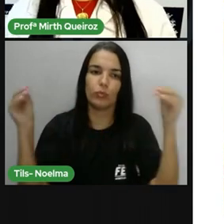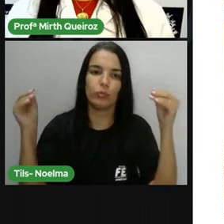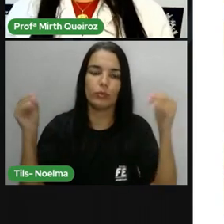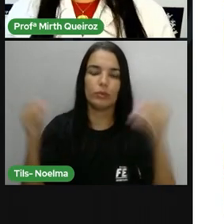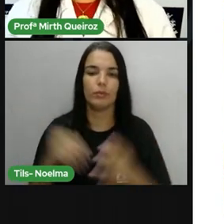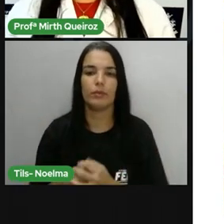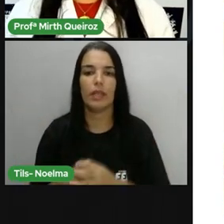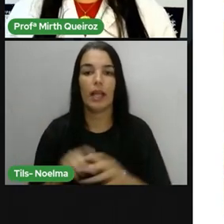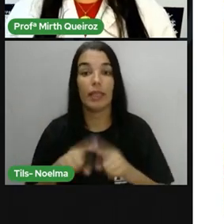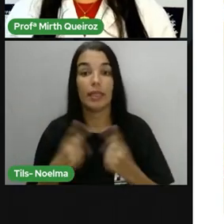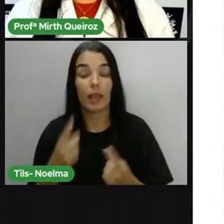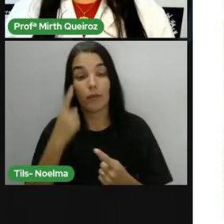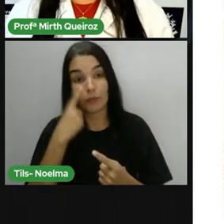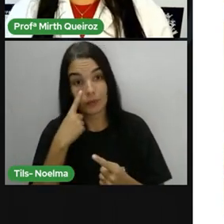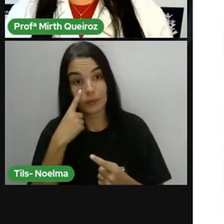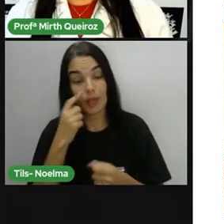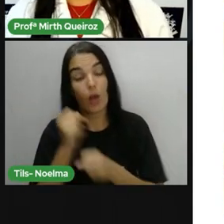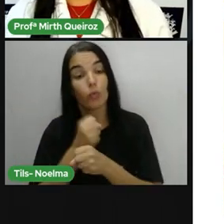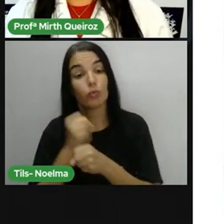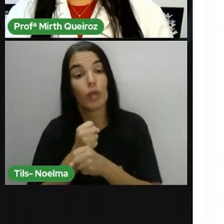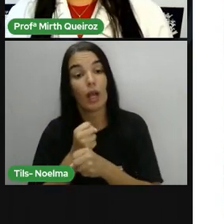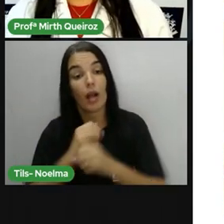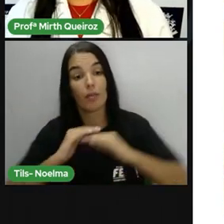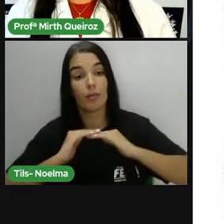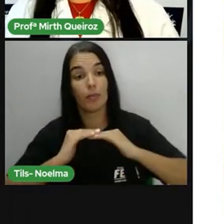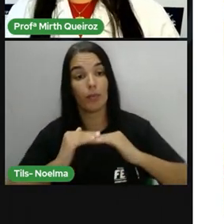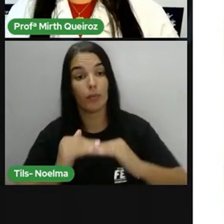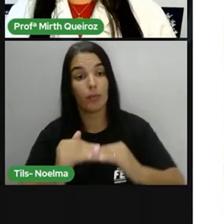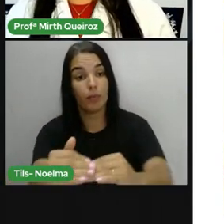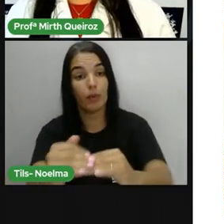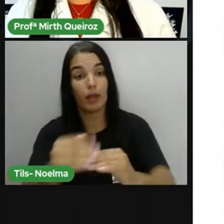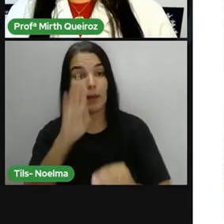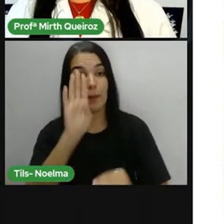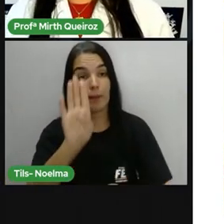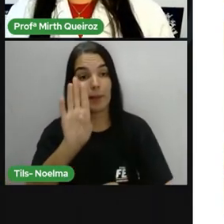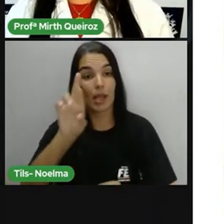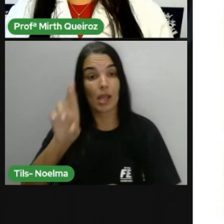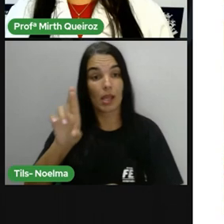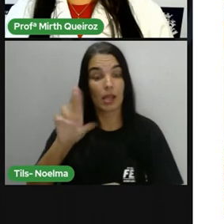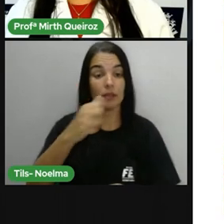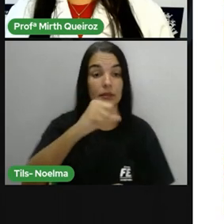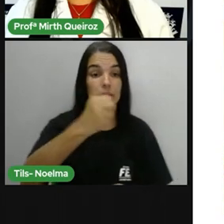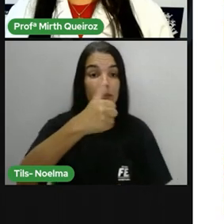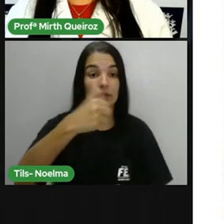nós tivemos aí a construção da BR-116, nós tivemos